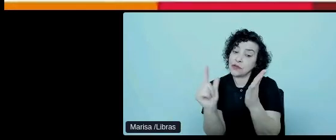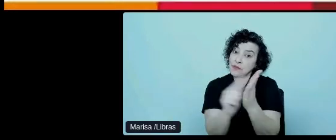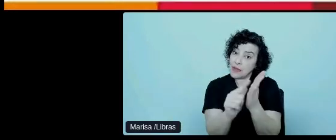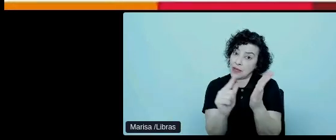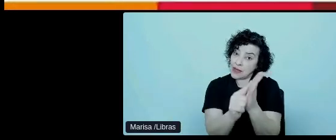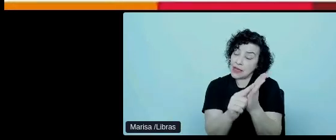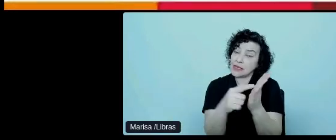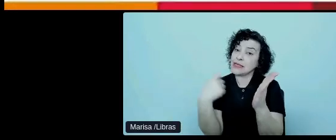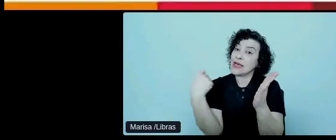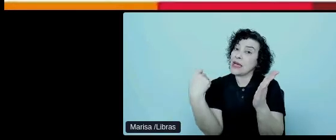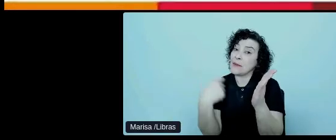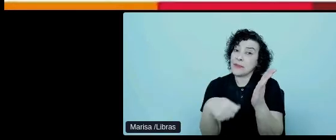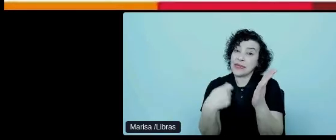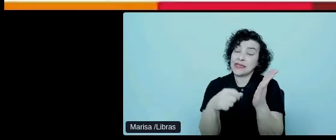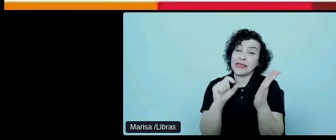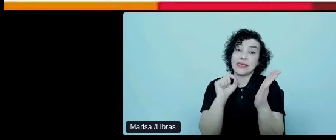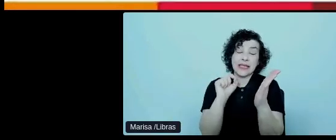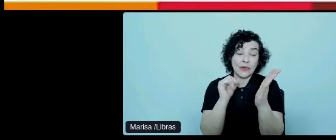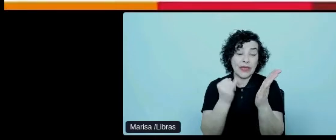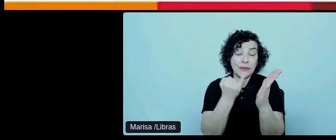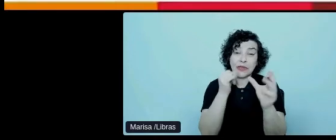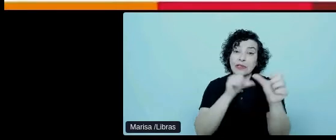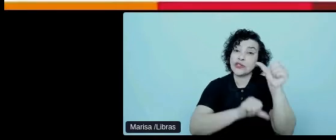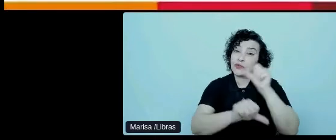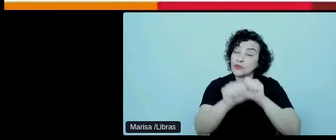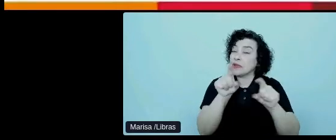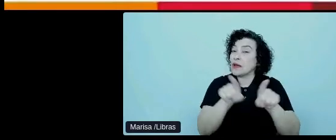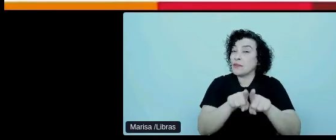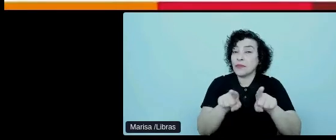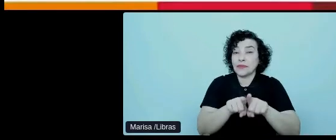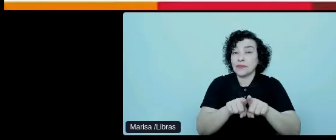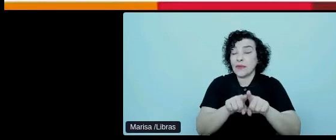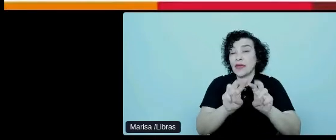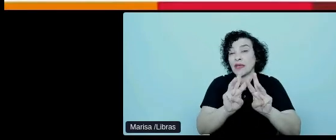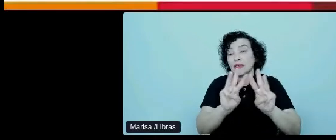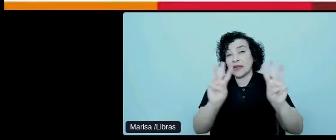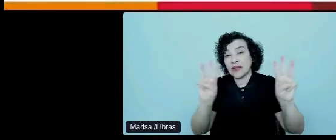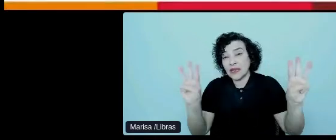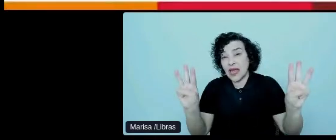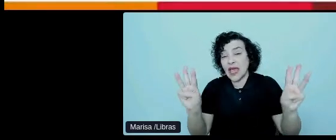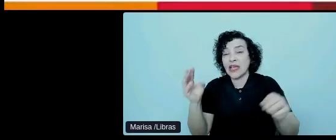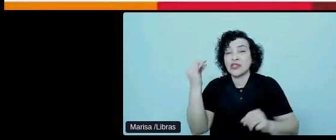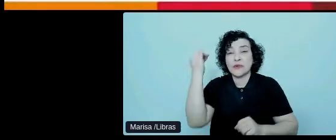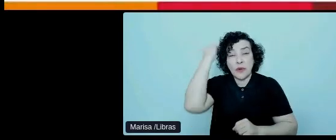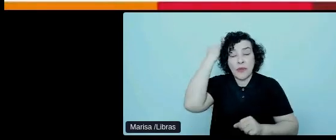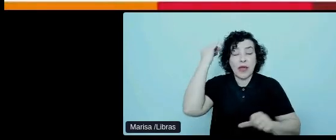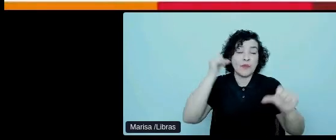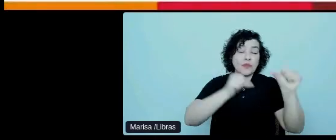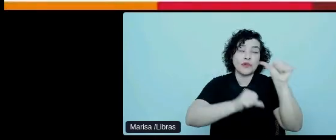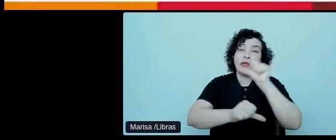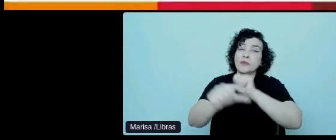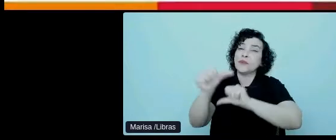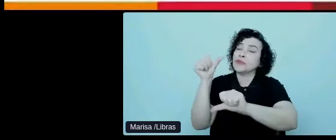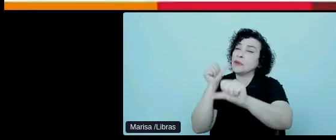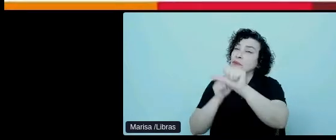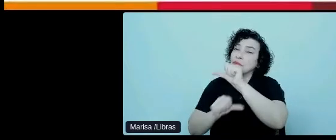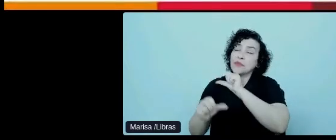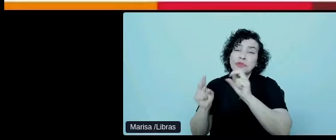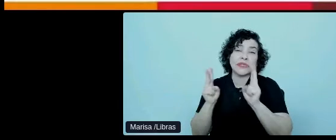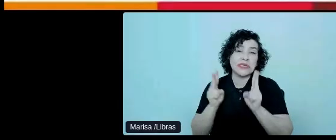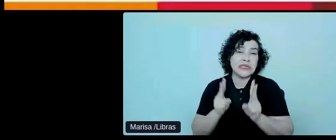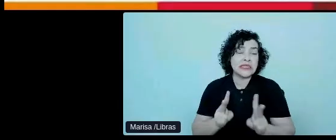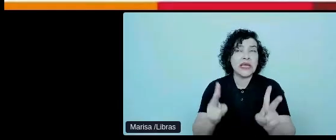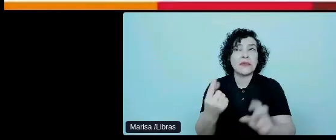quê, gente? A internet muda, a web muda, o mobile muda, a gente tem hoje coisas que a gente nunca, que a gente